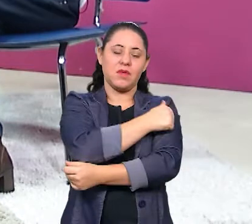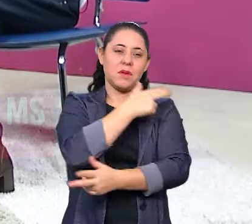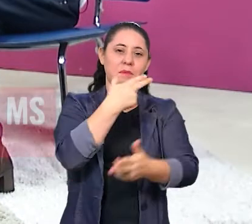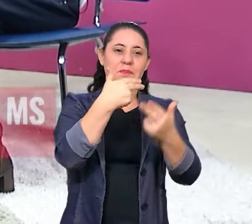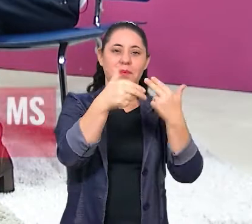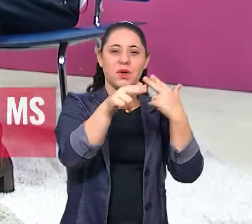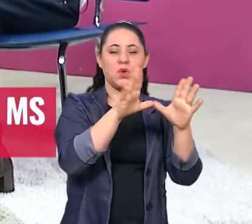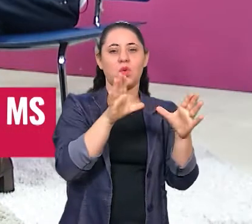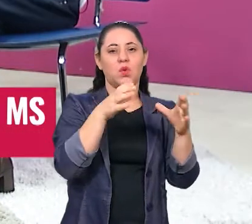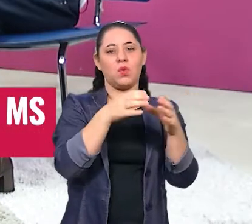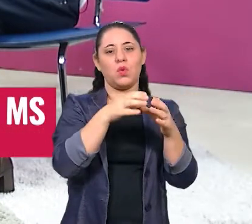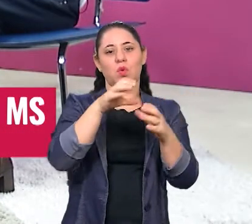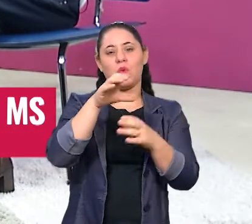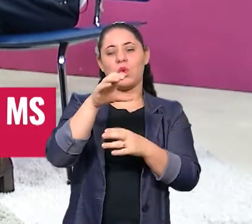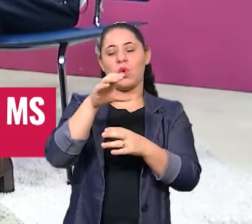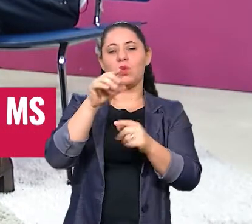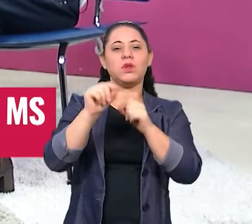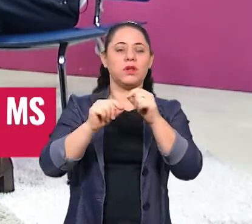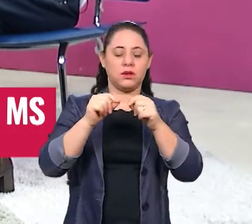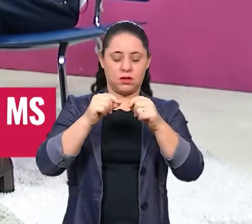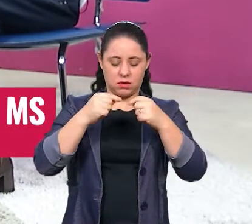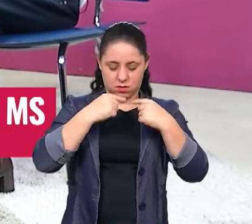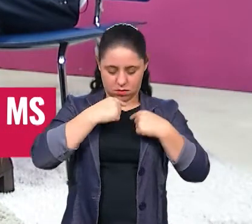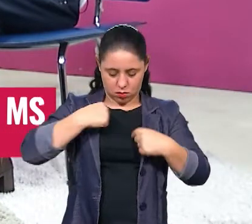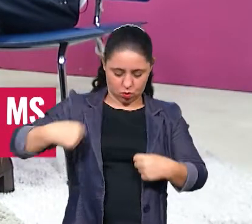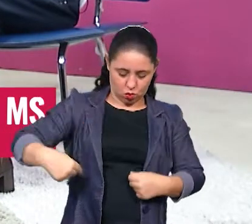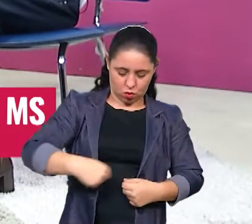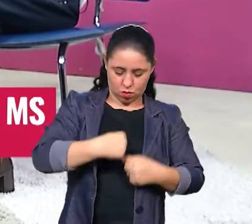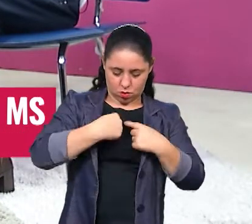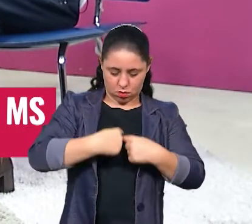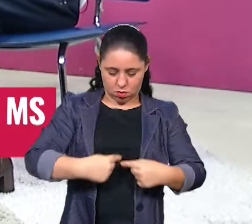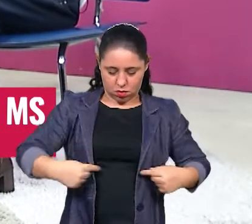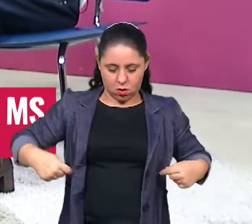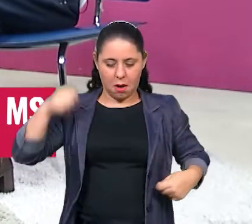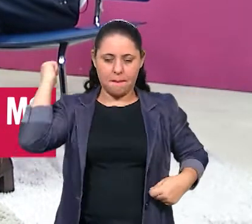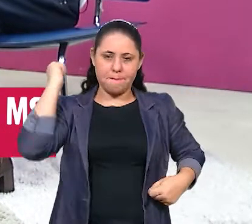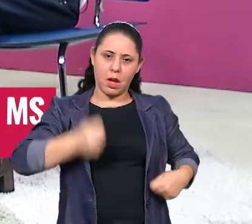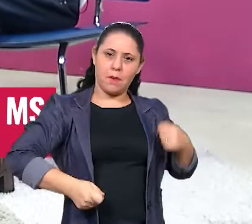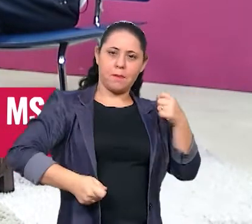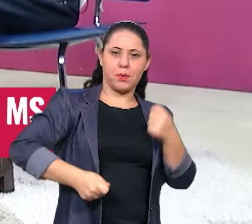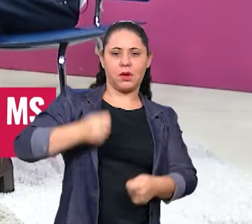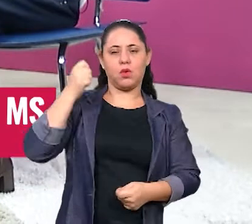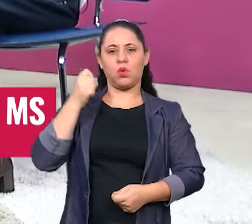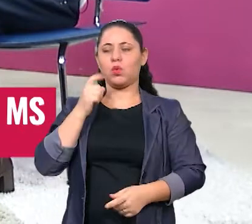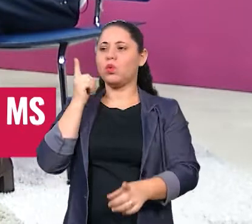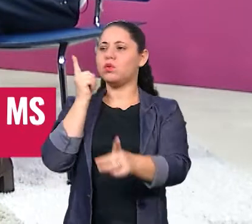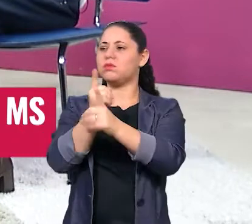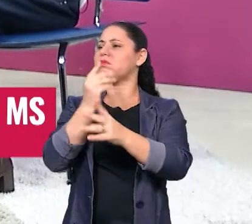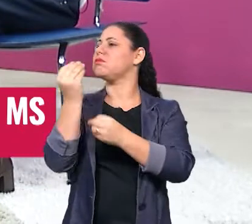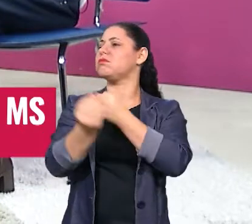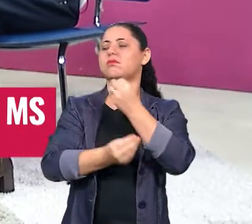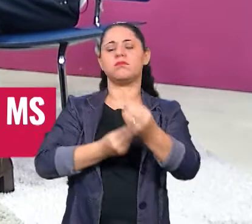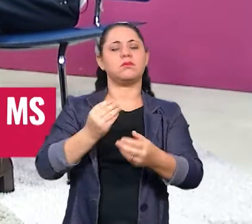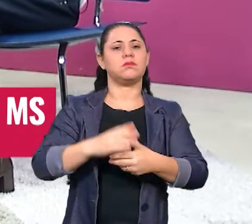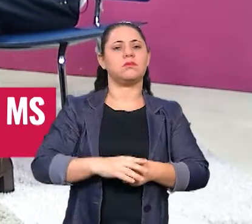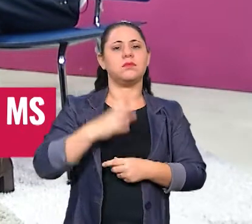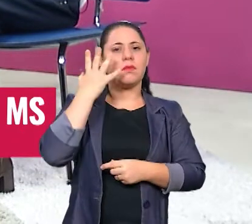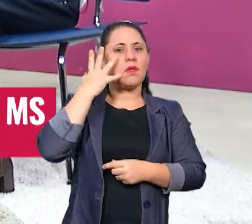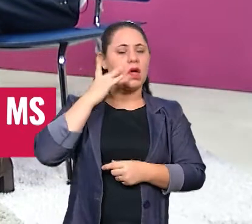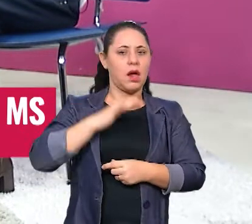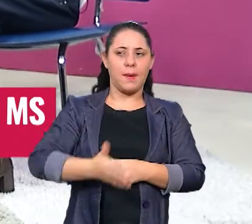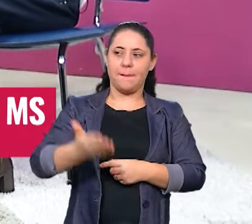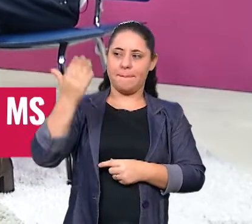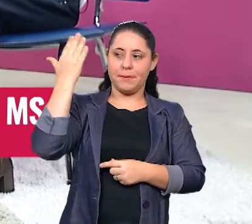grupo Olodum, né? Sim. Como que foi esse encontro, né? O que essas crianças do passado, esse